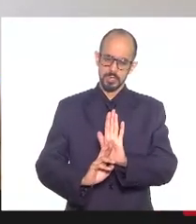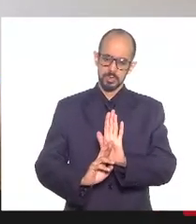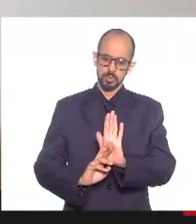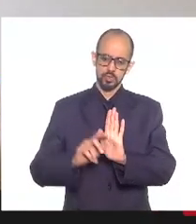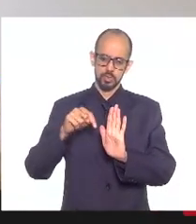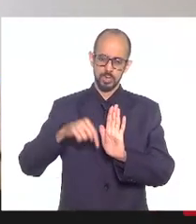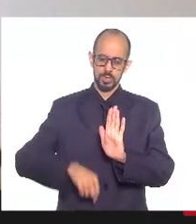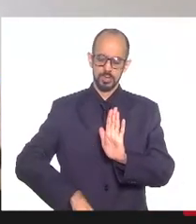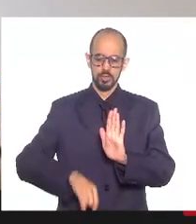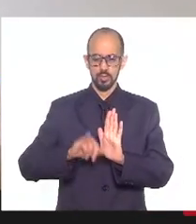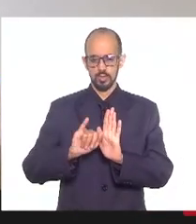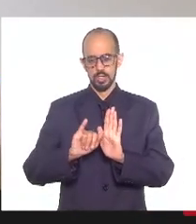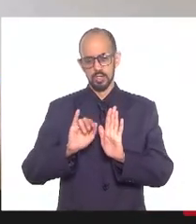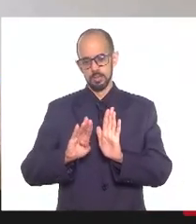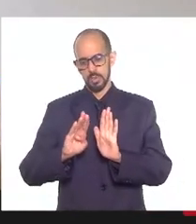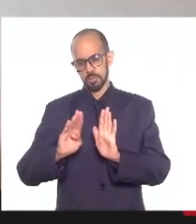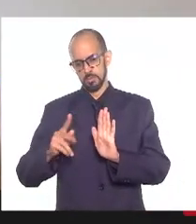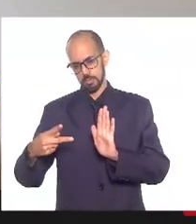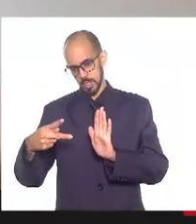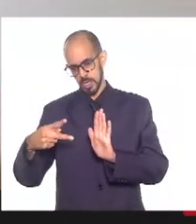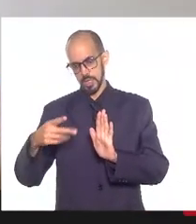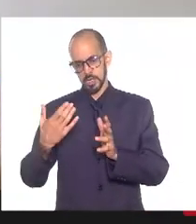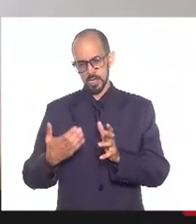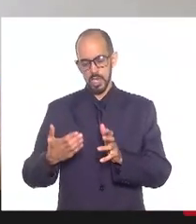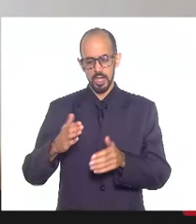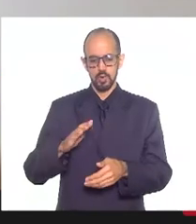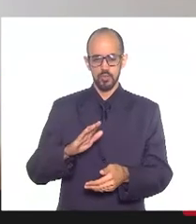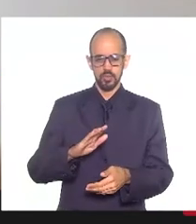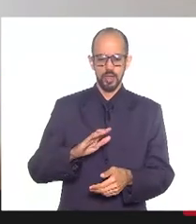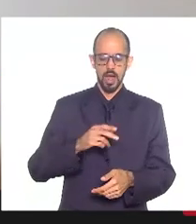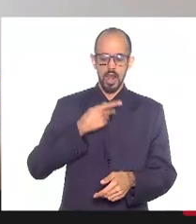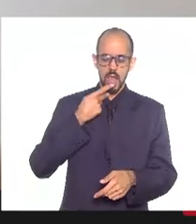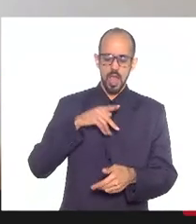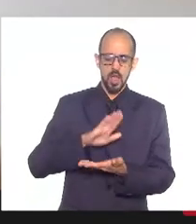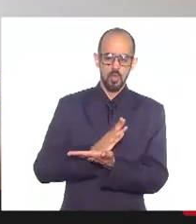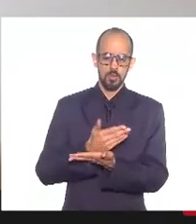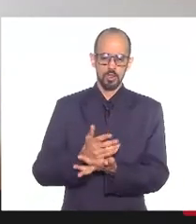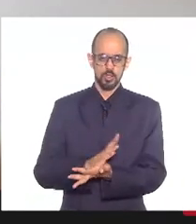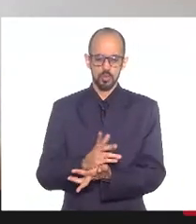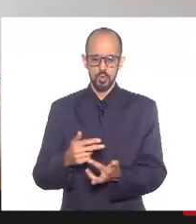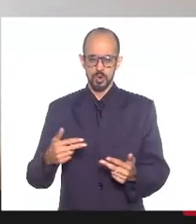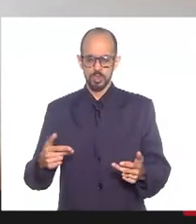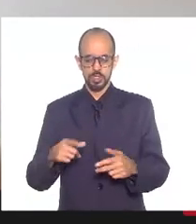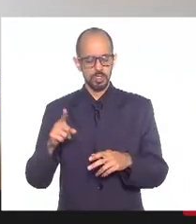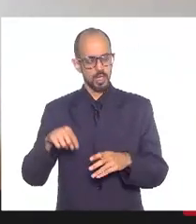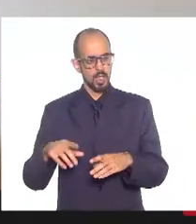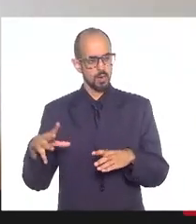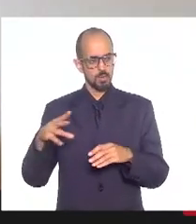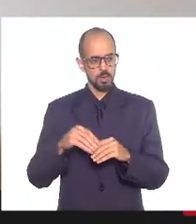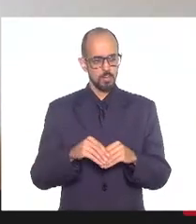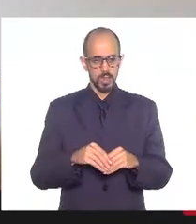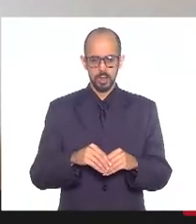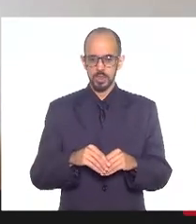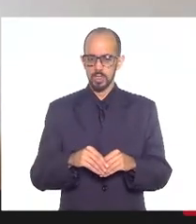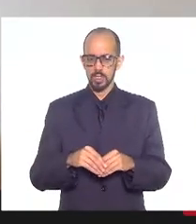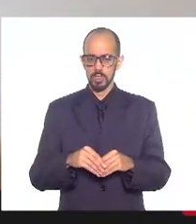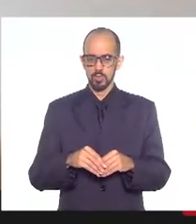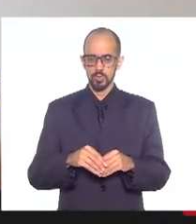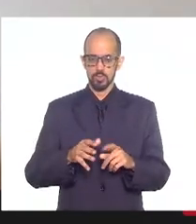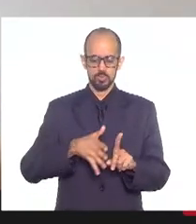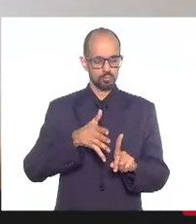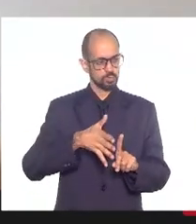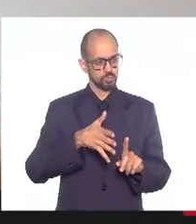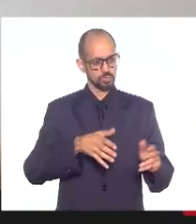Representando aqui o IBP, queria fazer algumas considerações, né, corroborando alguns pontos do